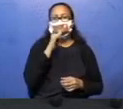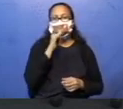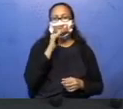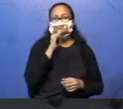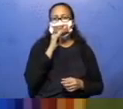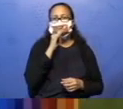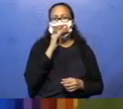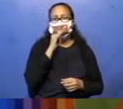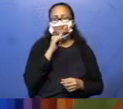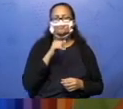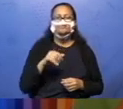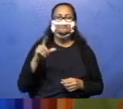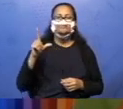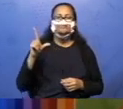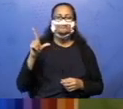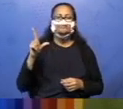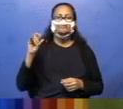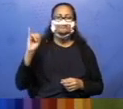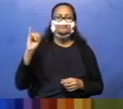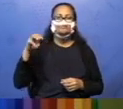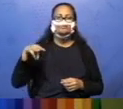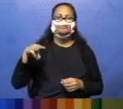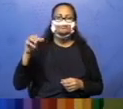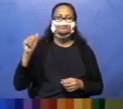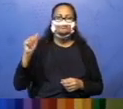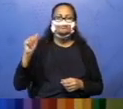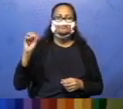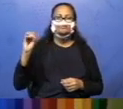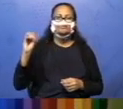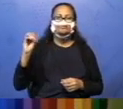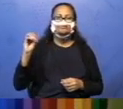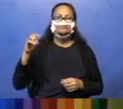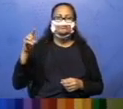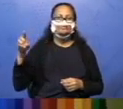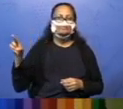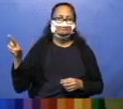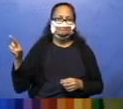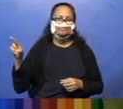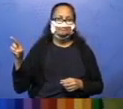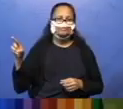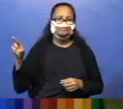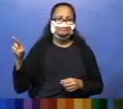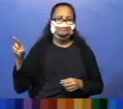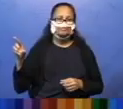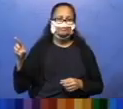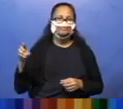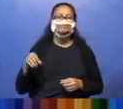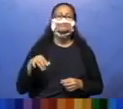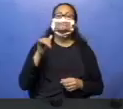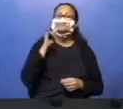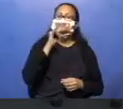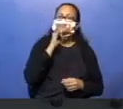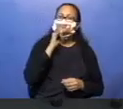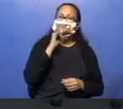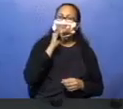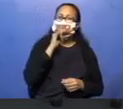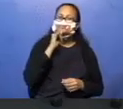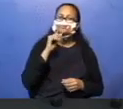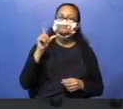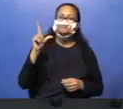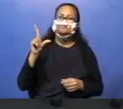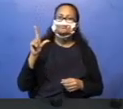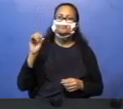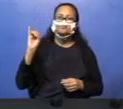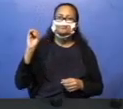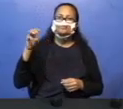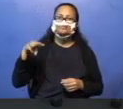Exemplo, limão e limões. Tá vendo? O sonzinho a gente tem que jogar ele